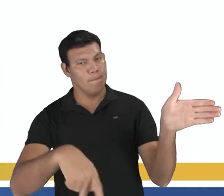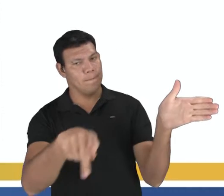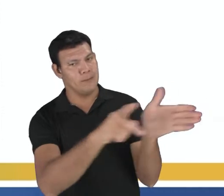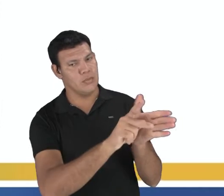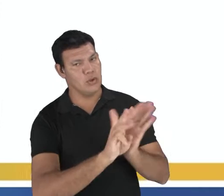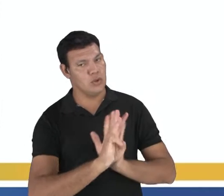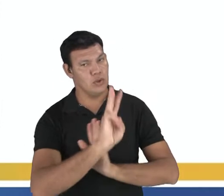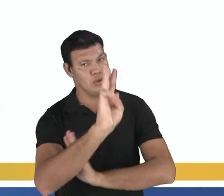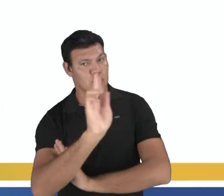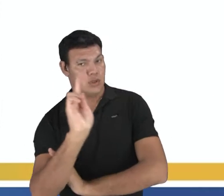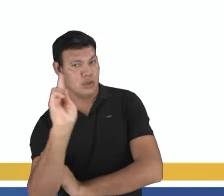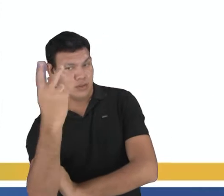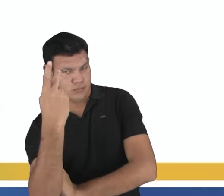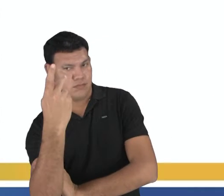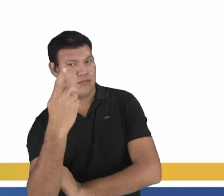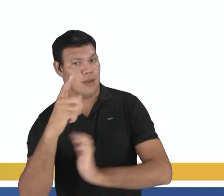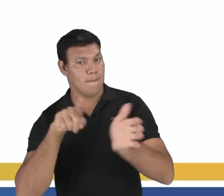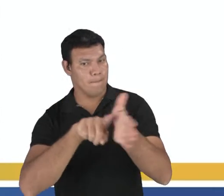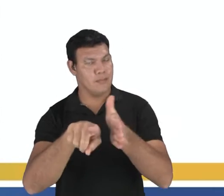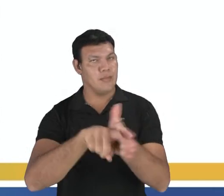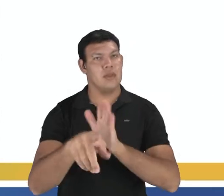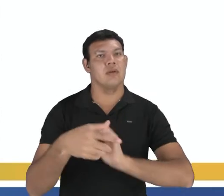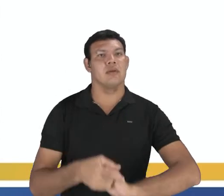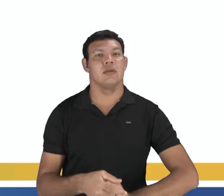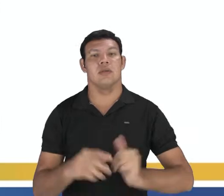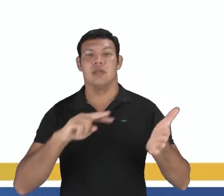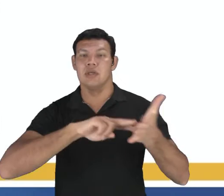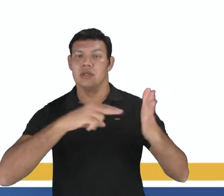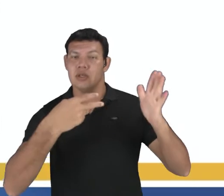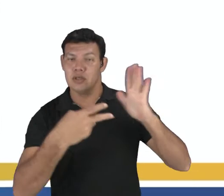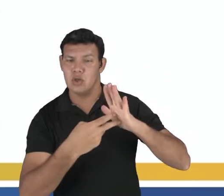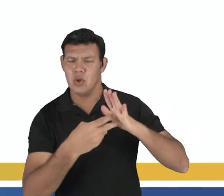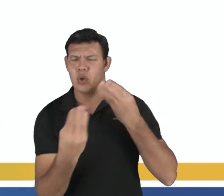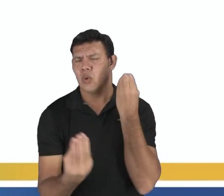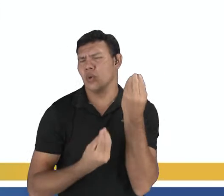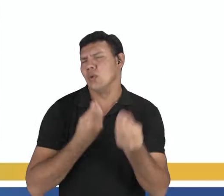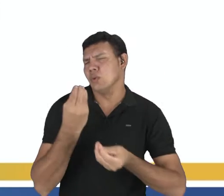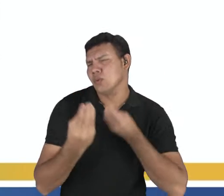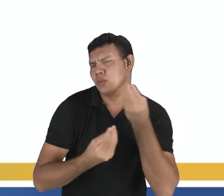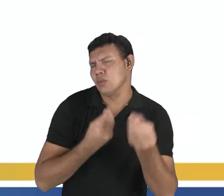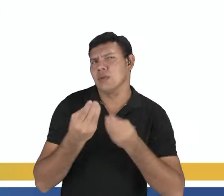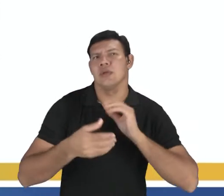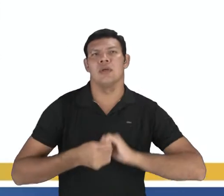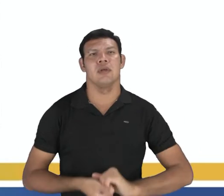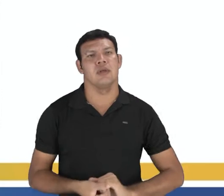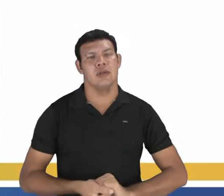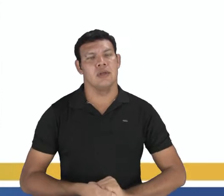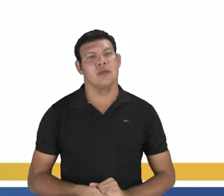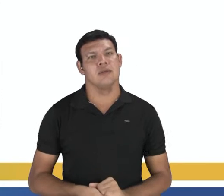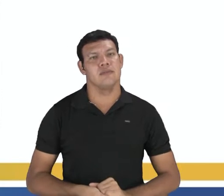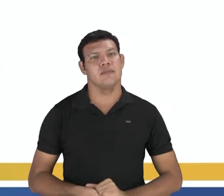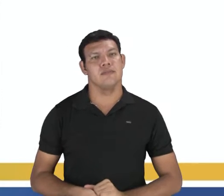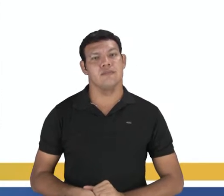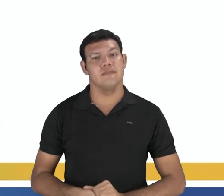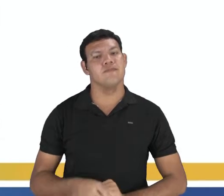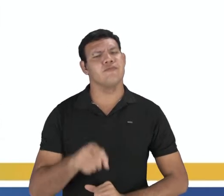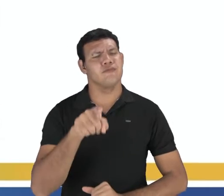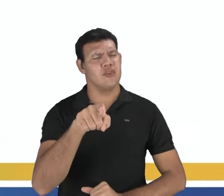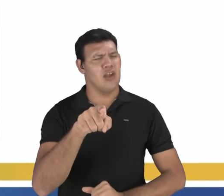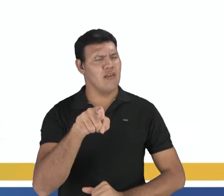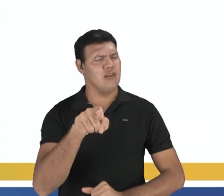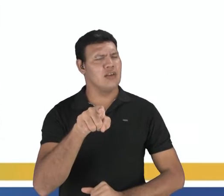tá gente e ele significa como How are you a famosa frase que vocês já devem